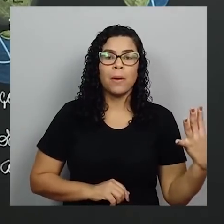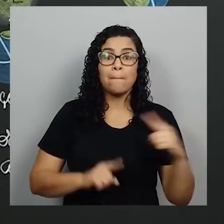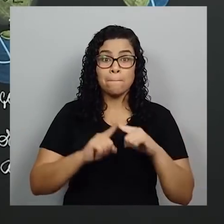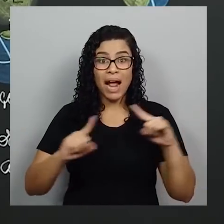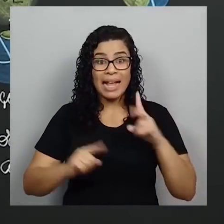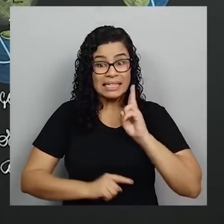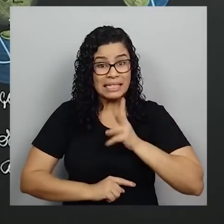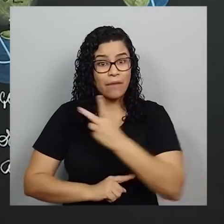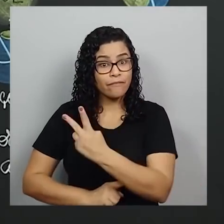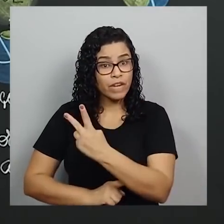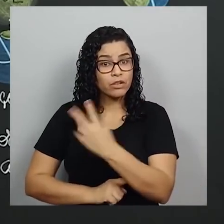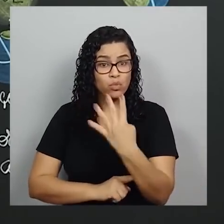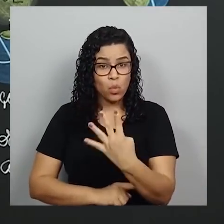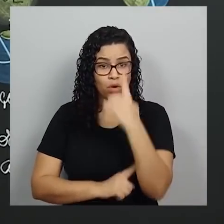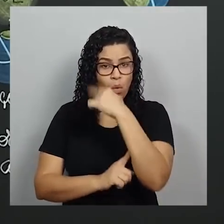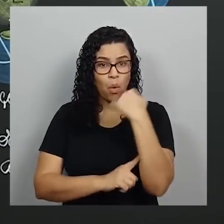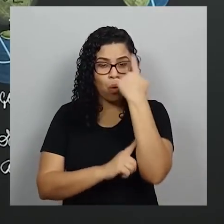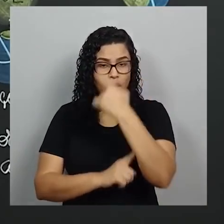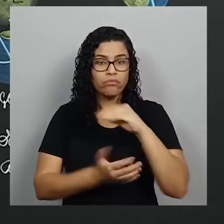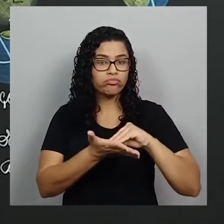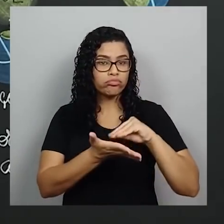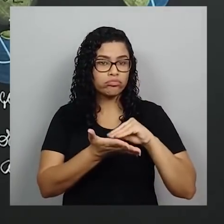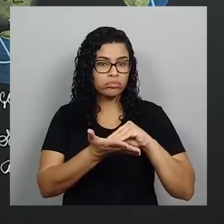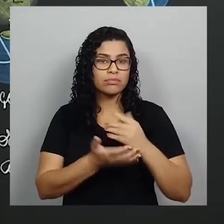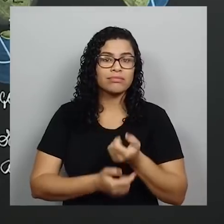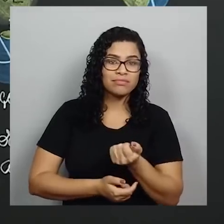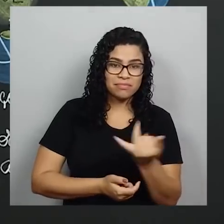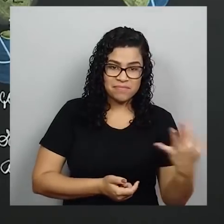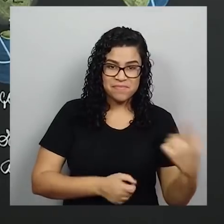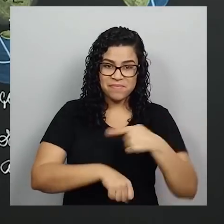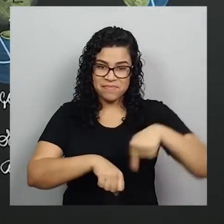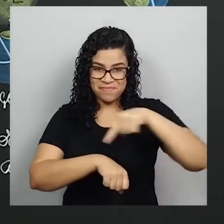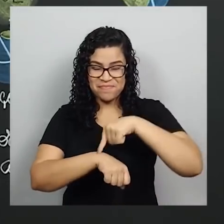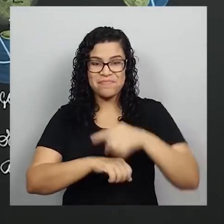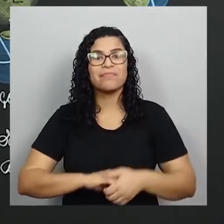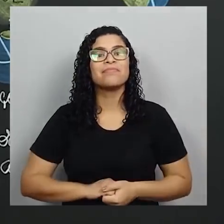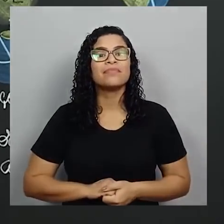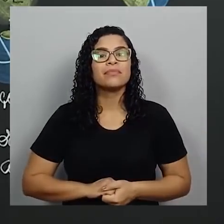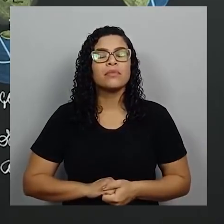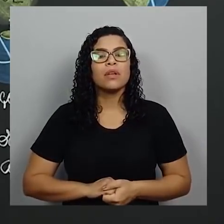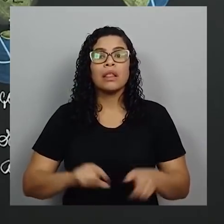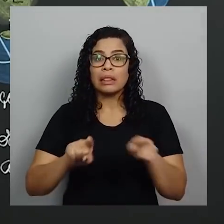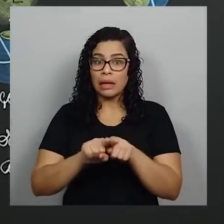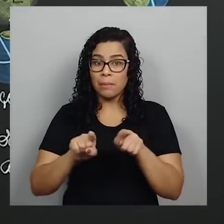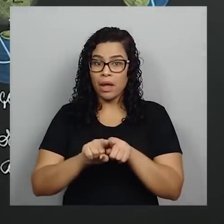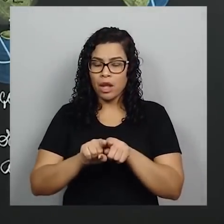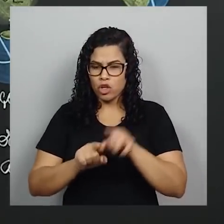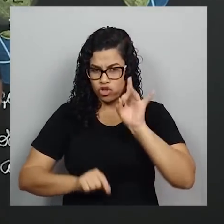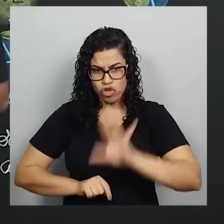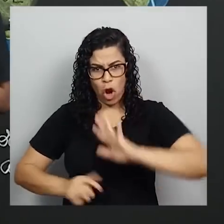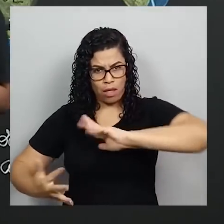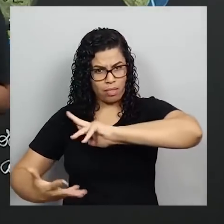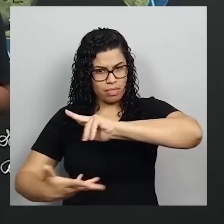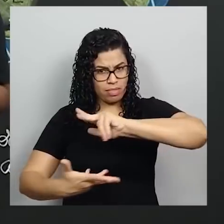horas. Vale lembrar que não é só a Terra que gira, os outros planetas também giram ao redor do seu próprio eixo. E